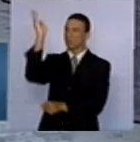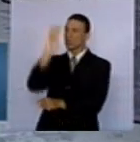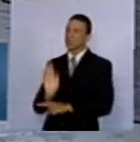Muito obrigado